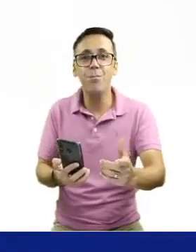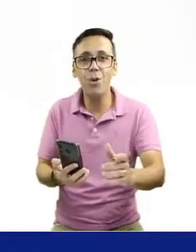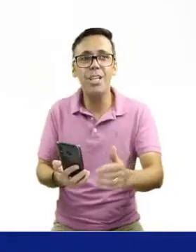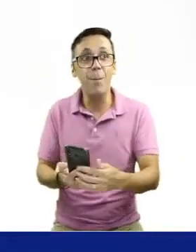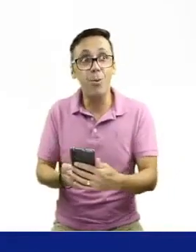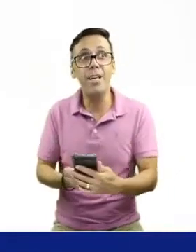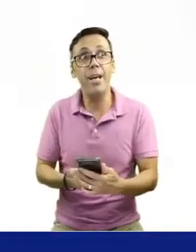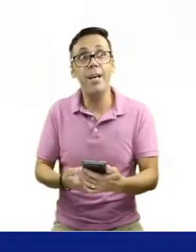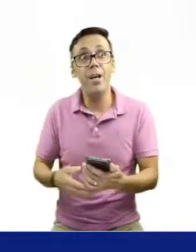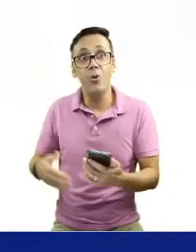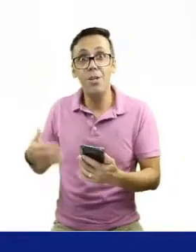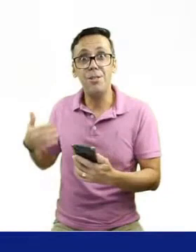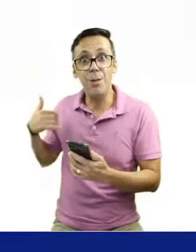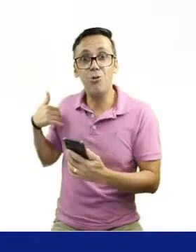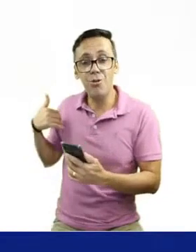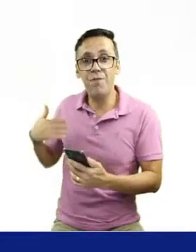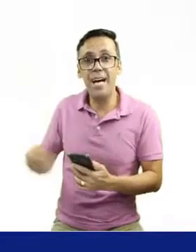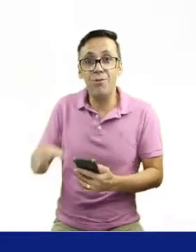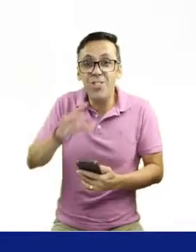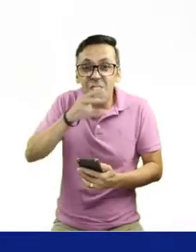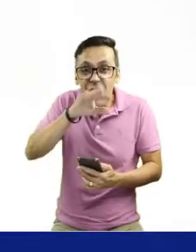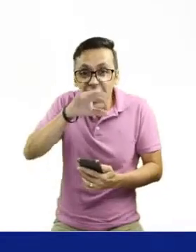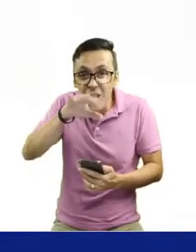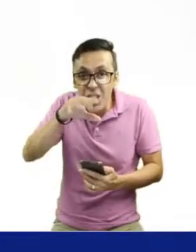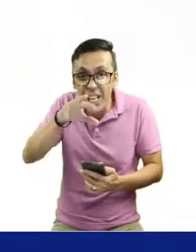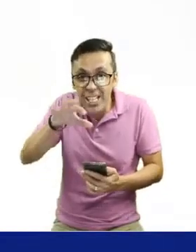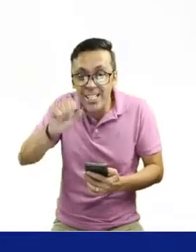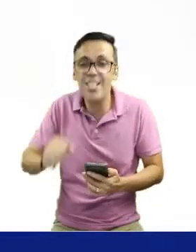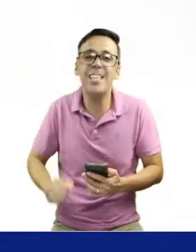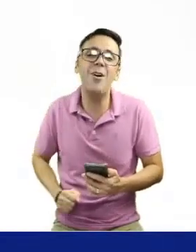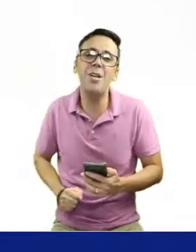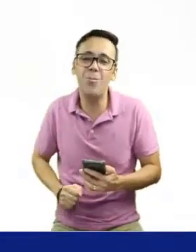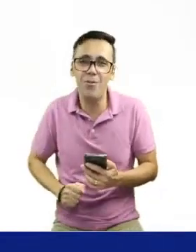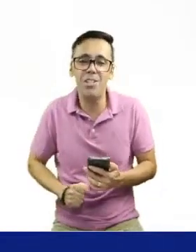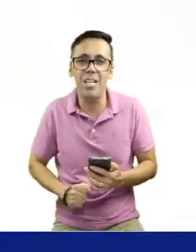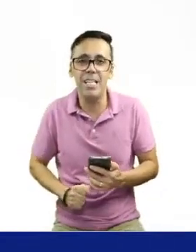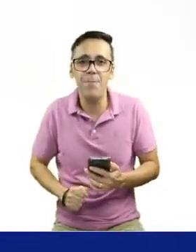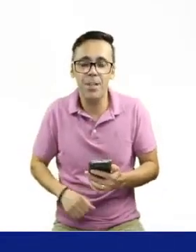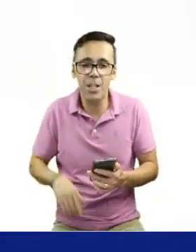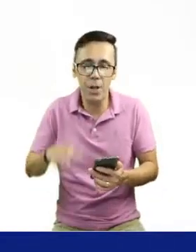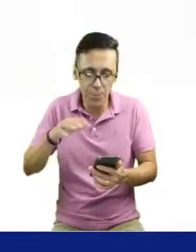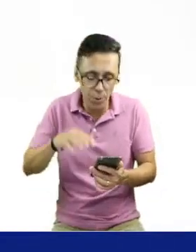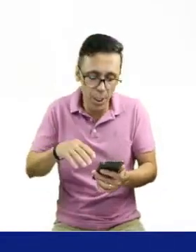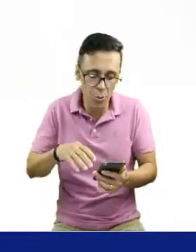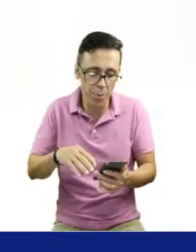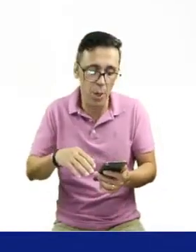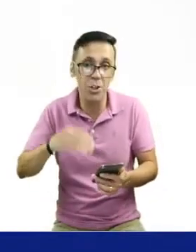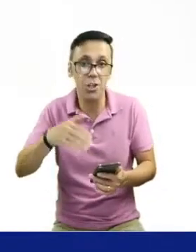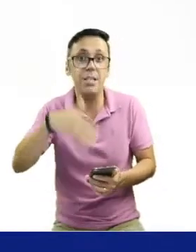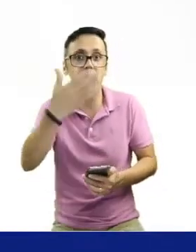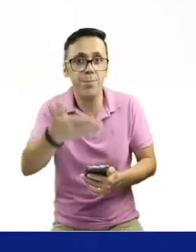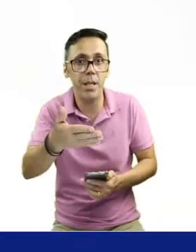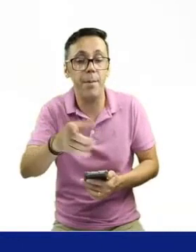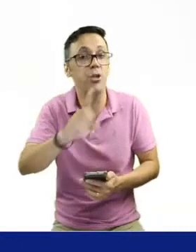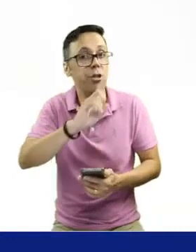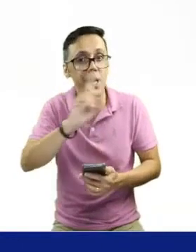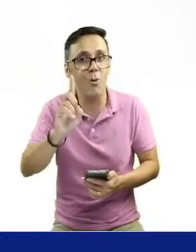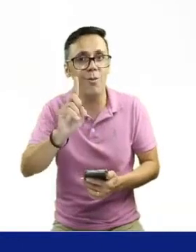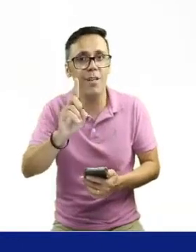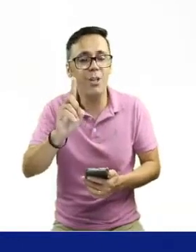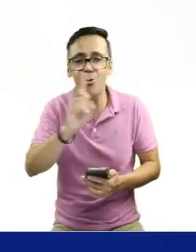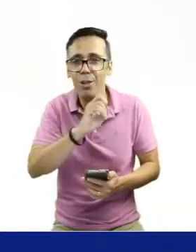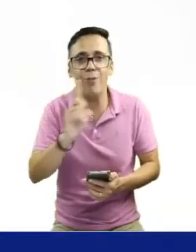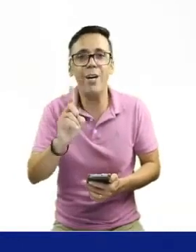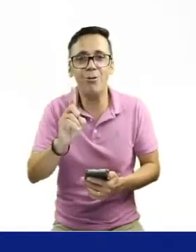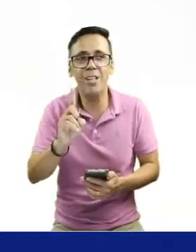tá porque porque nós estamos de Pato destrinchar nessa edital aqui para vocês então Respondendo sua pergunta já antecipadamente